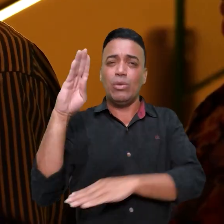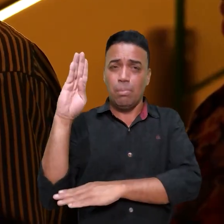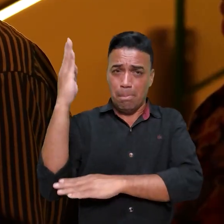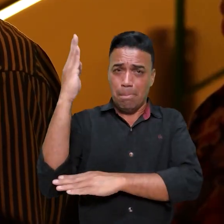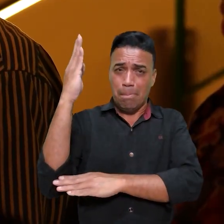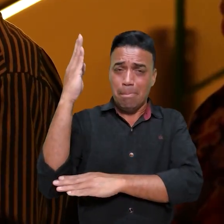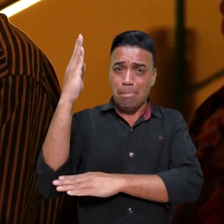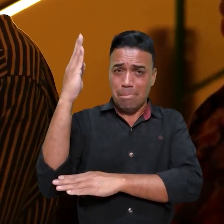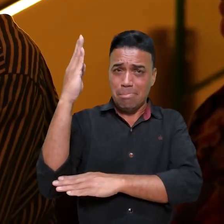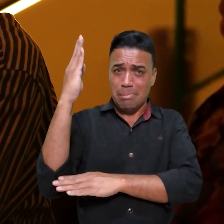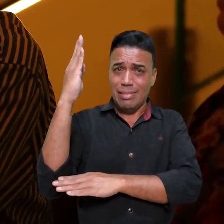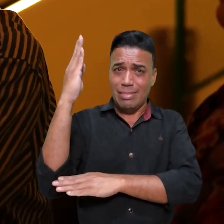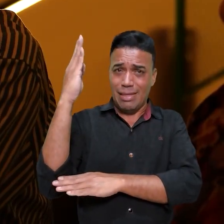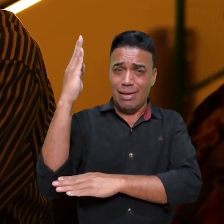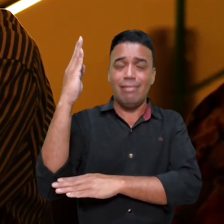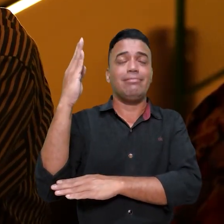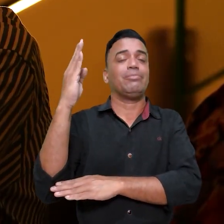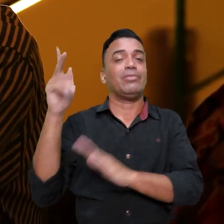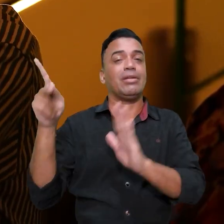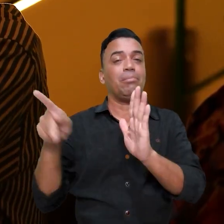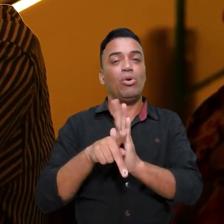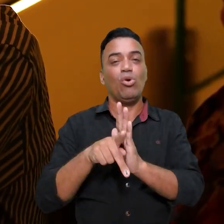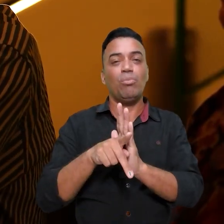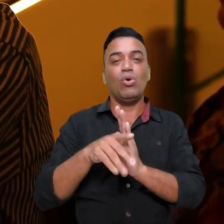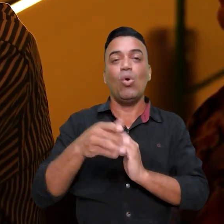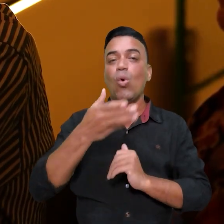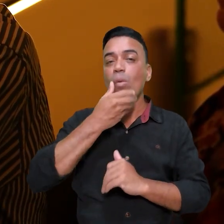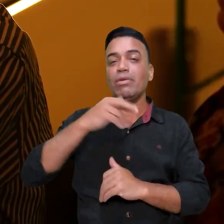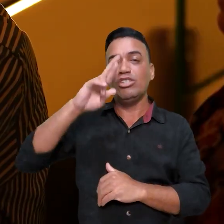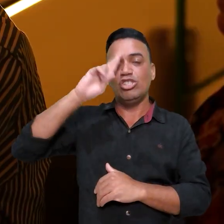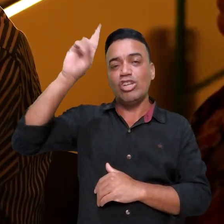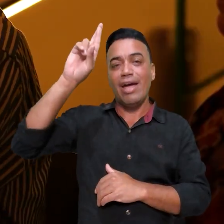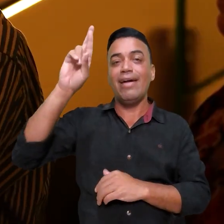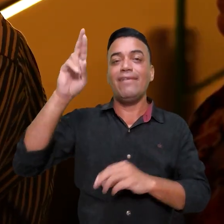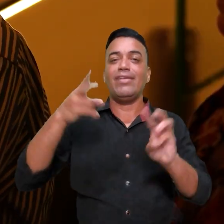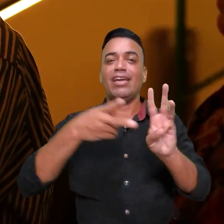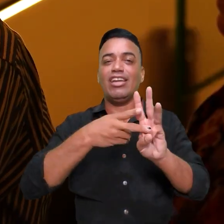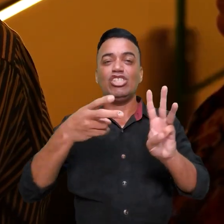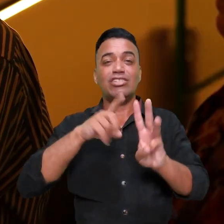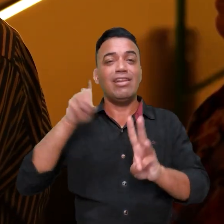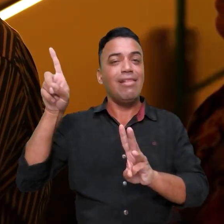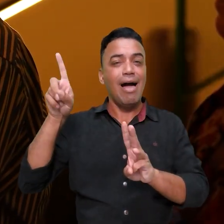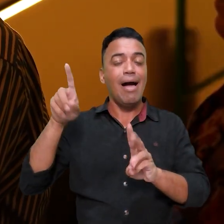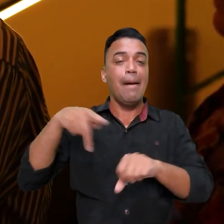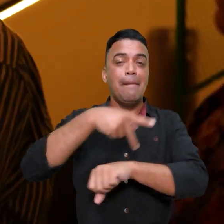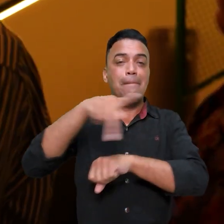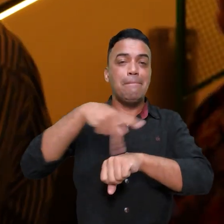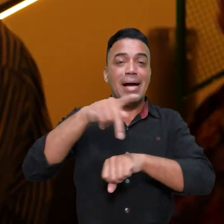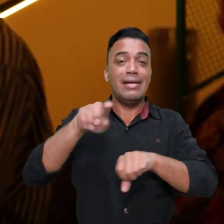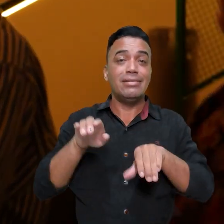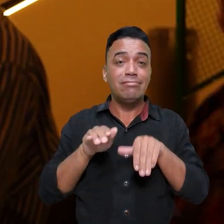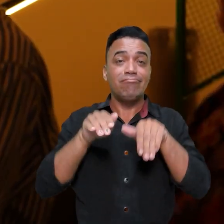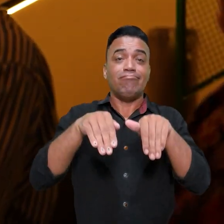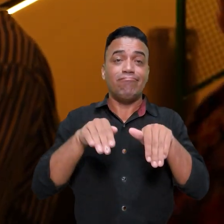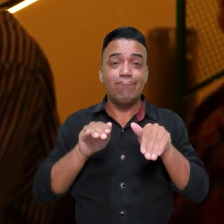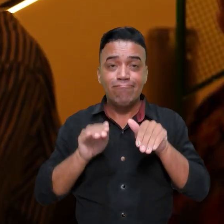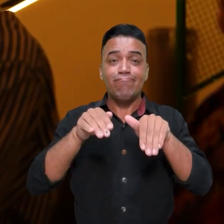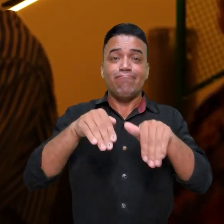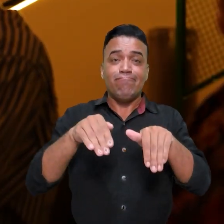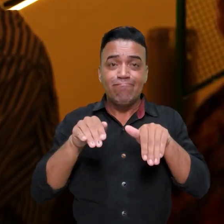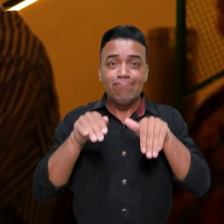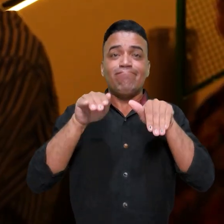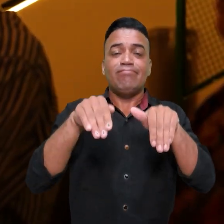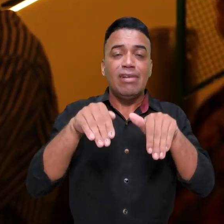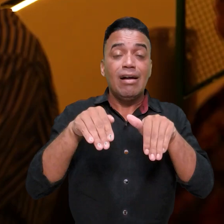madeira que o chefe dos aborígenes da Austrália tem, e quando ele sente que ele